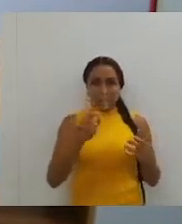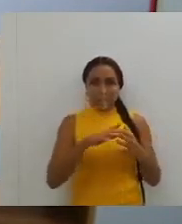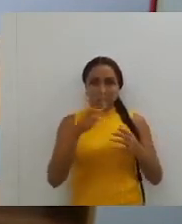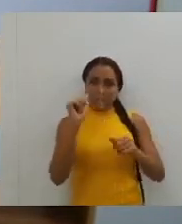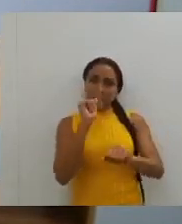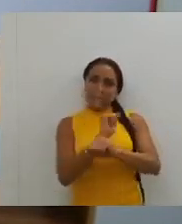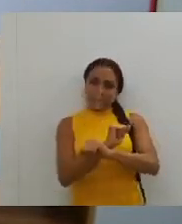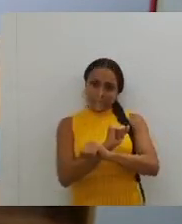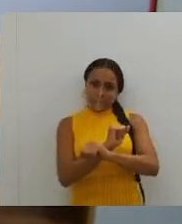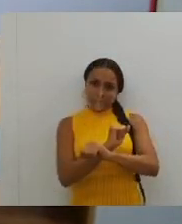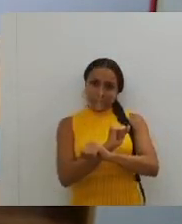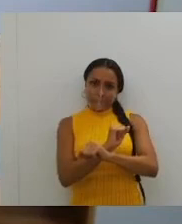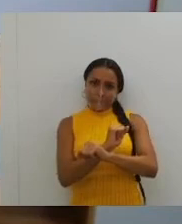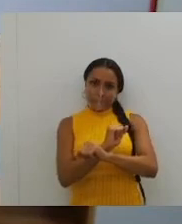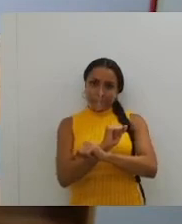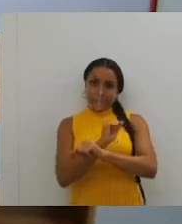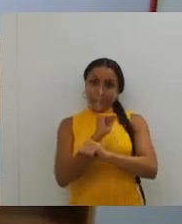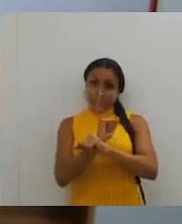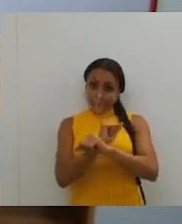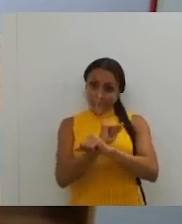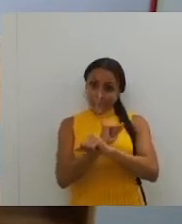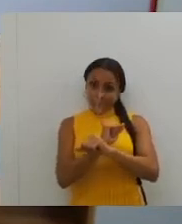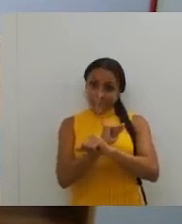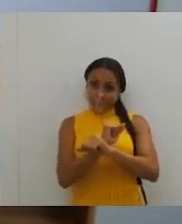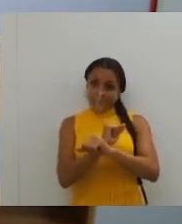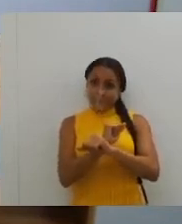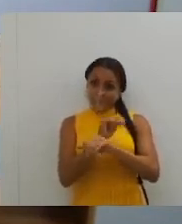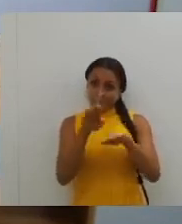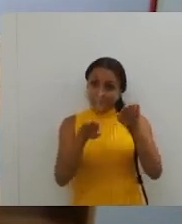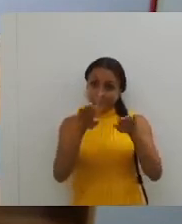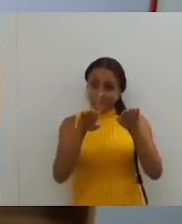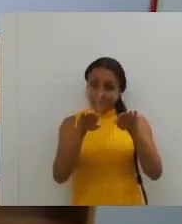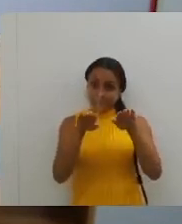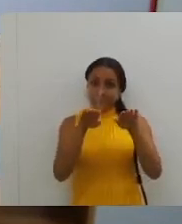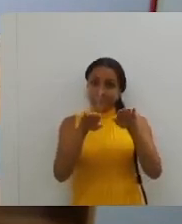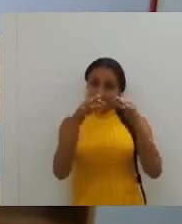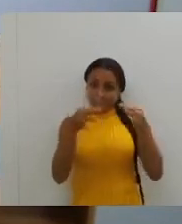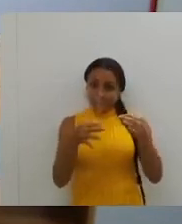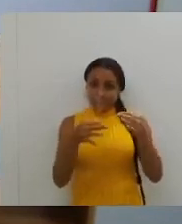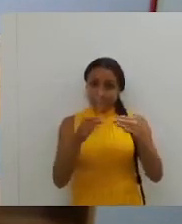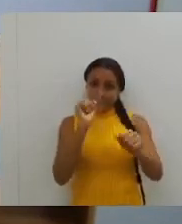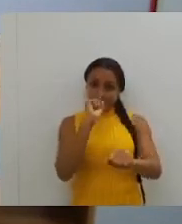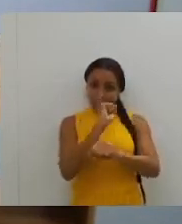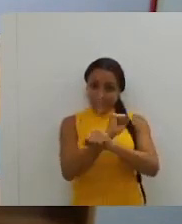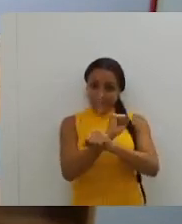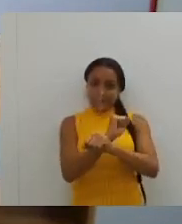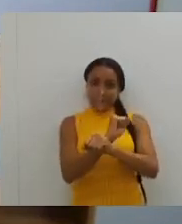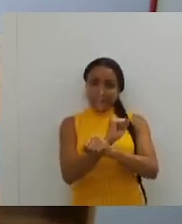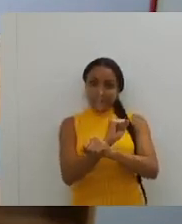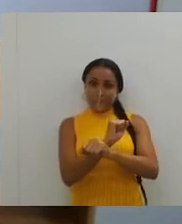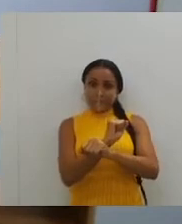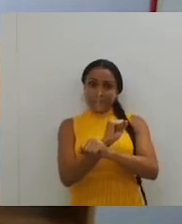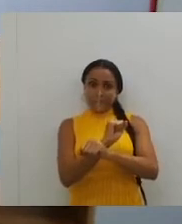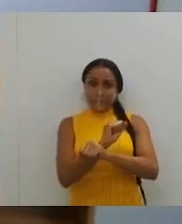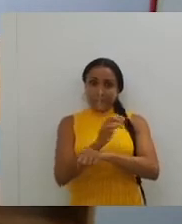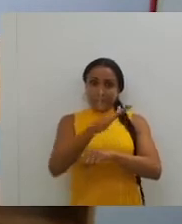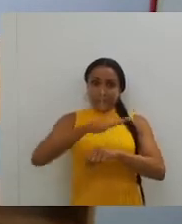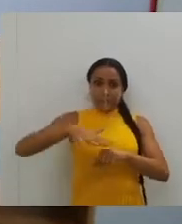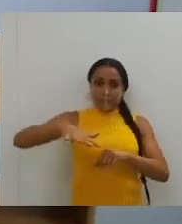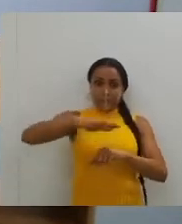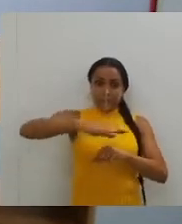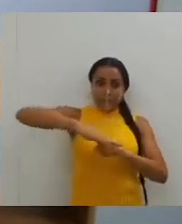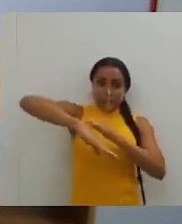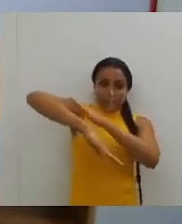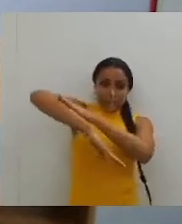em repouso, fixo, parado, equilíbrio. Repouso quer dizer parado. Em um plano